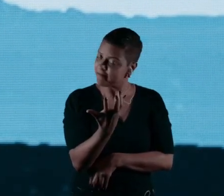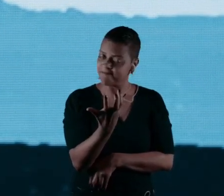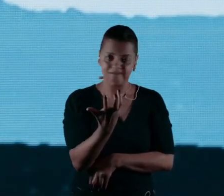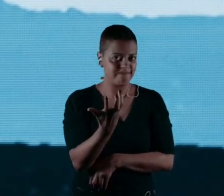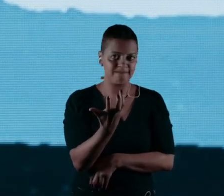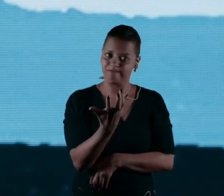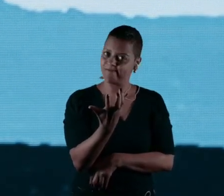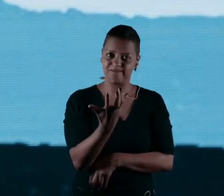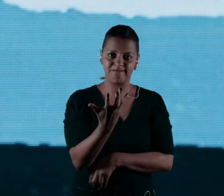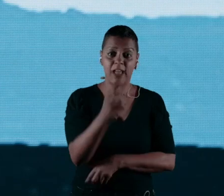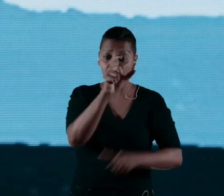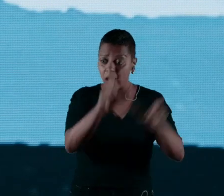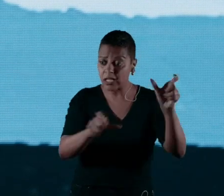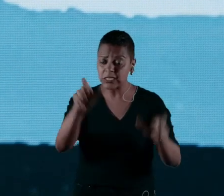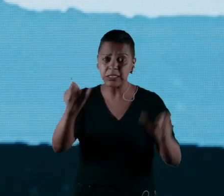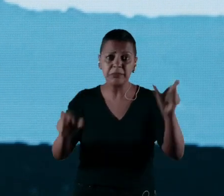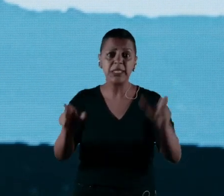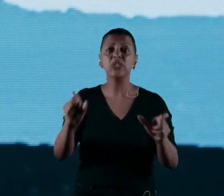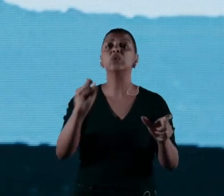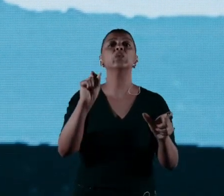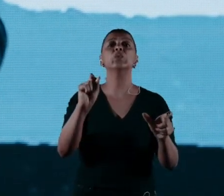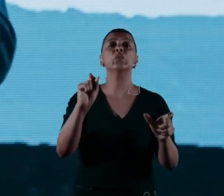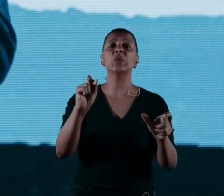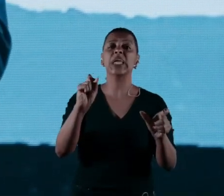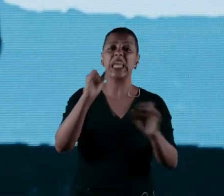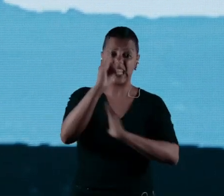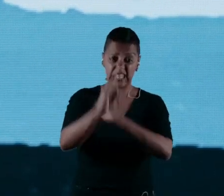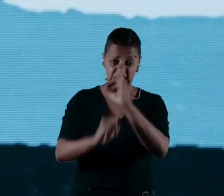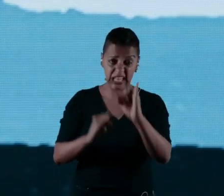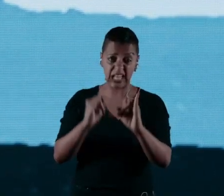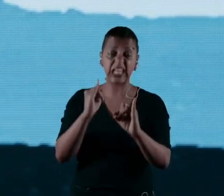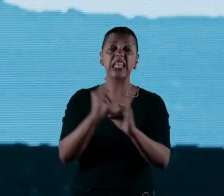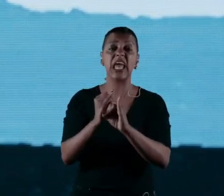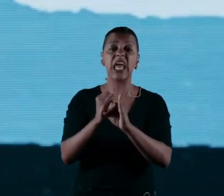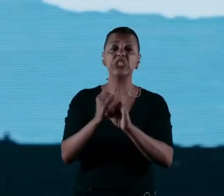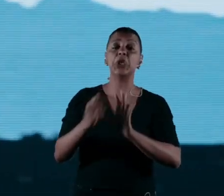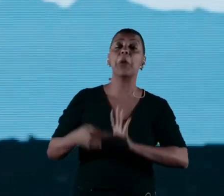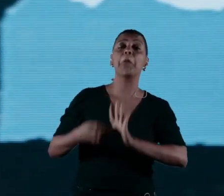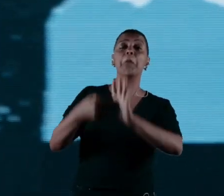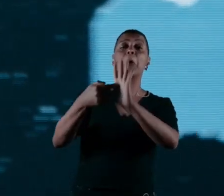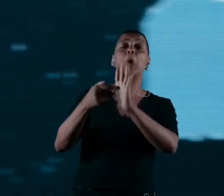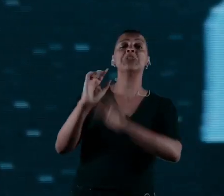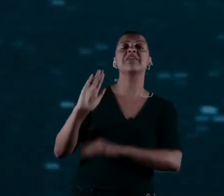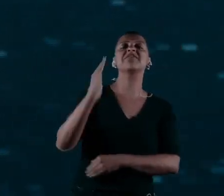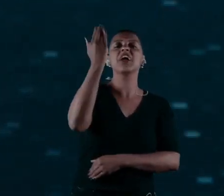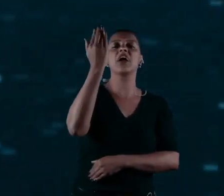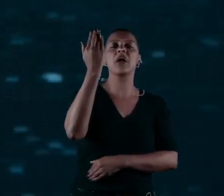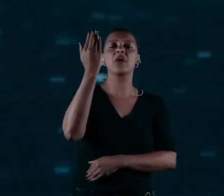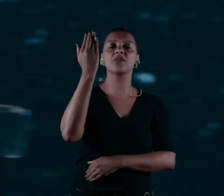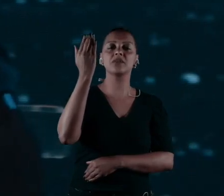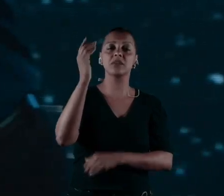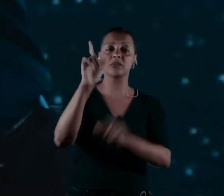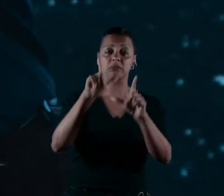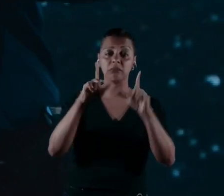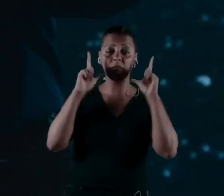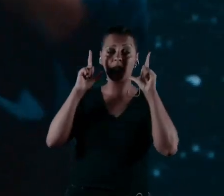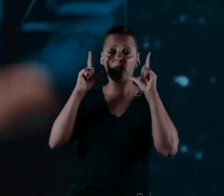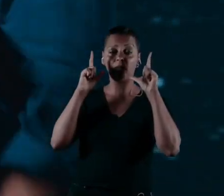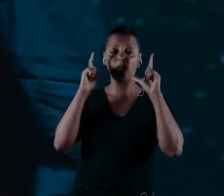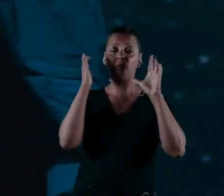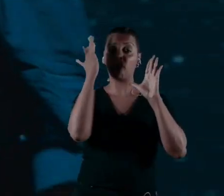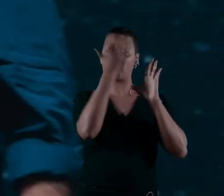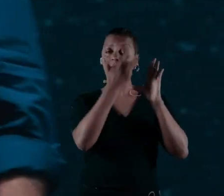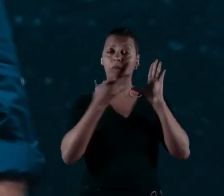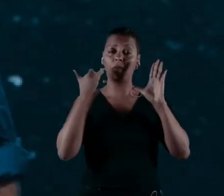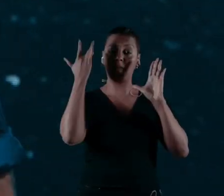pessoas vendem na internet uma imagem falsa, sempre o melhor filtro,